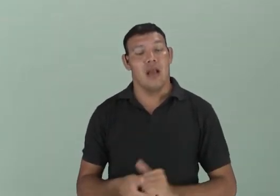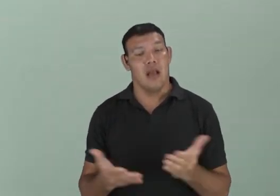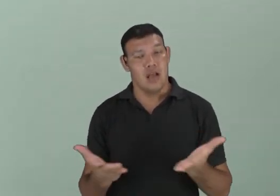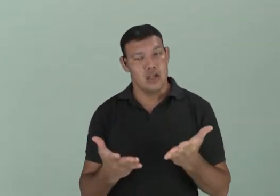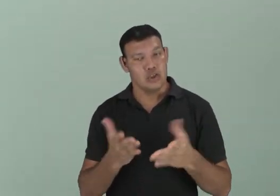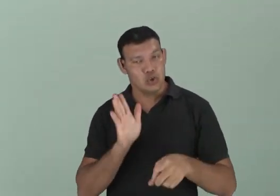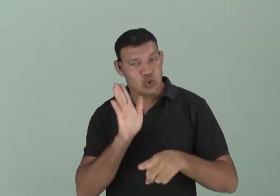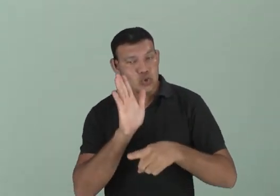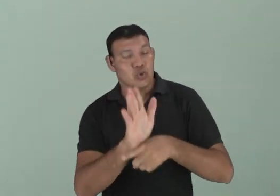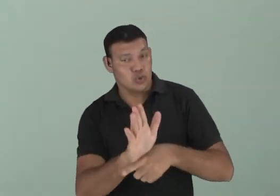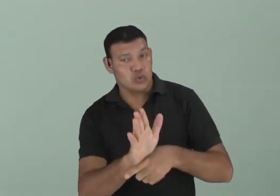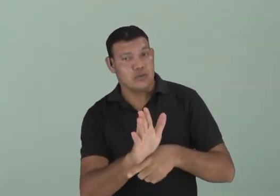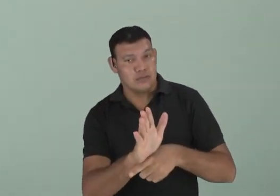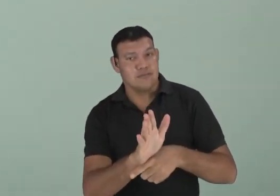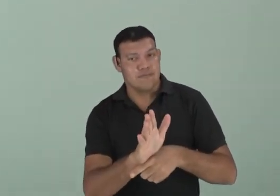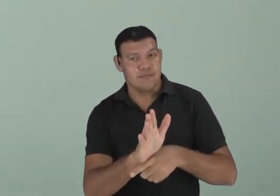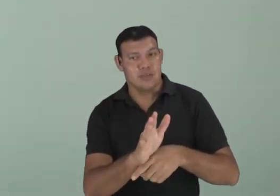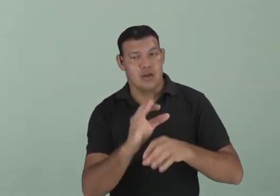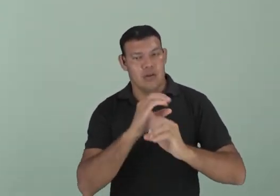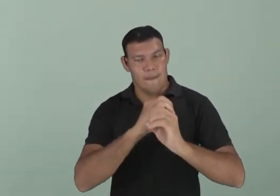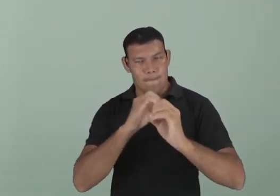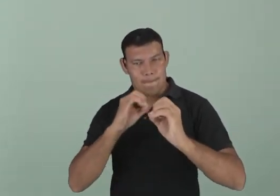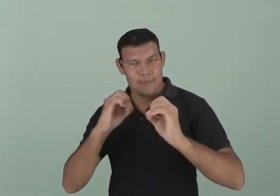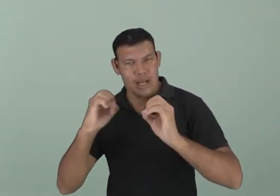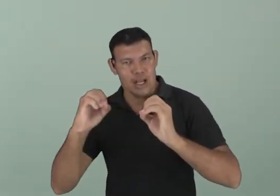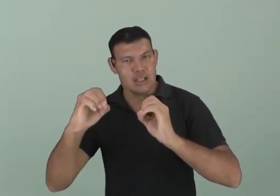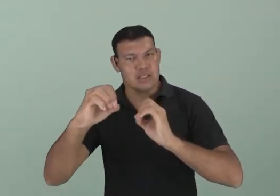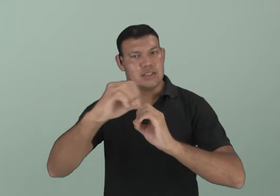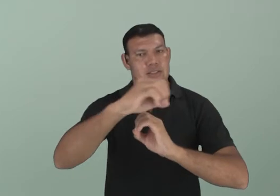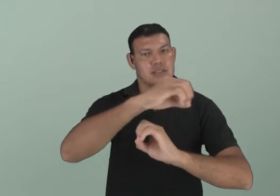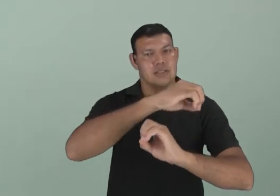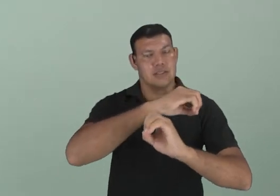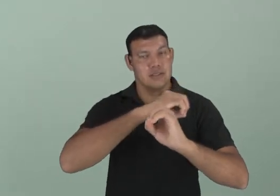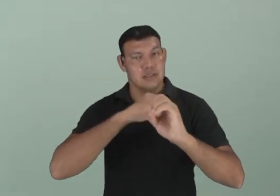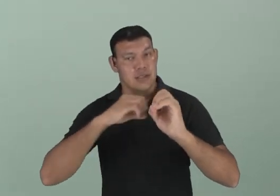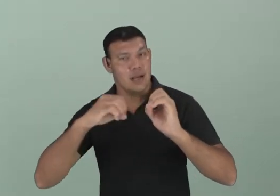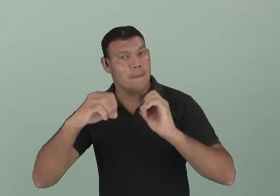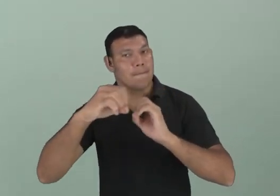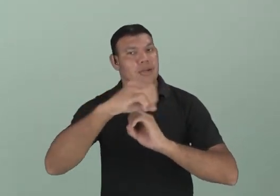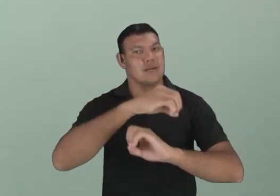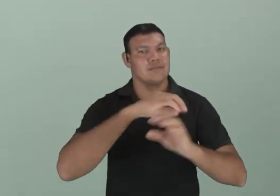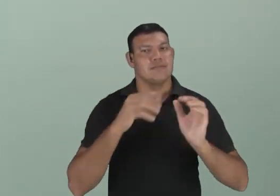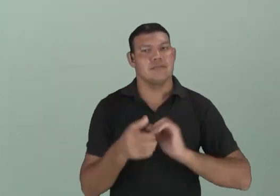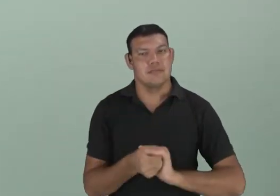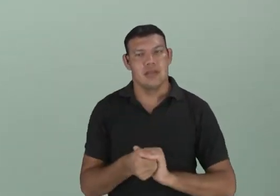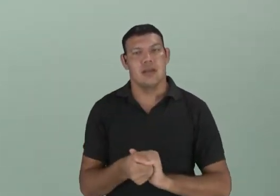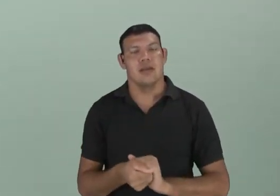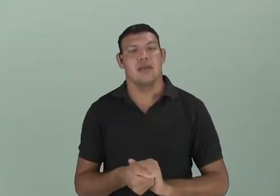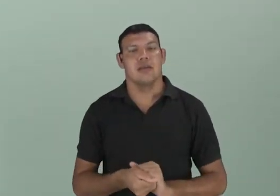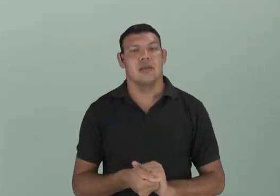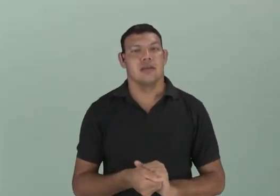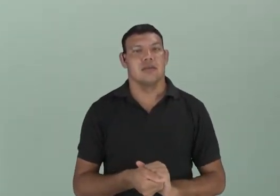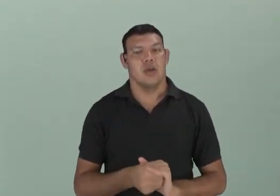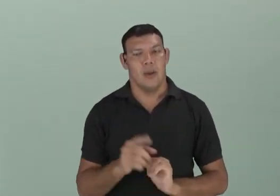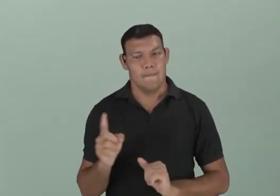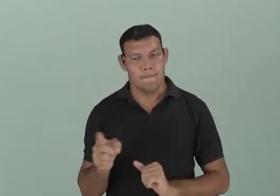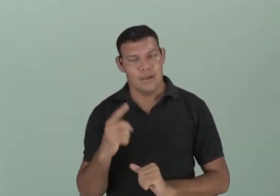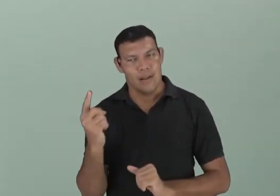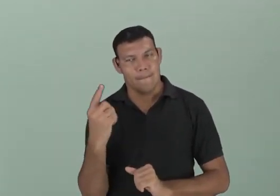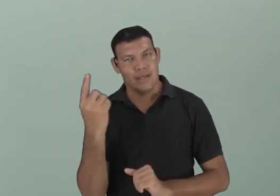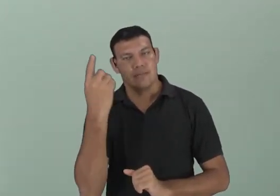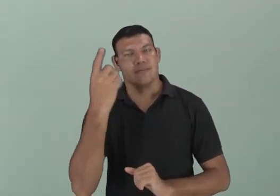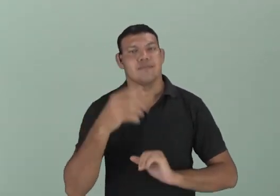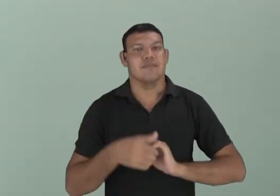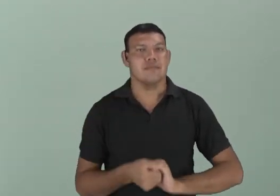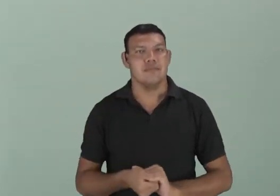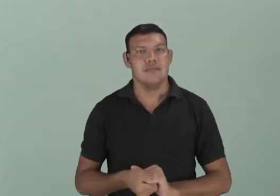acrescentar ainda, porque até então a gente falava de órbitas circulares. Ele vai dizer que não, as órbitas não eram circulares, já eram elipses na lei das